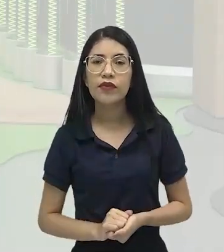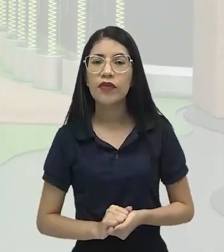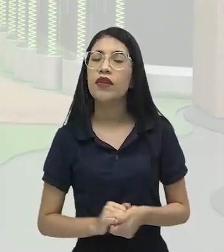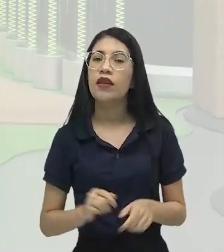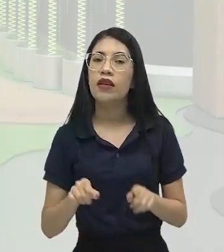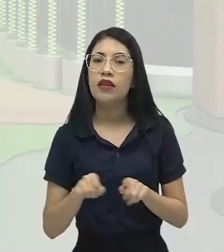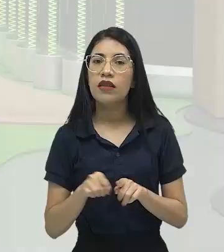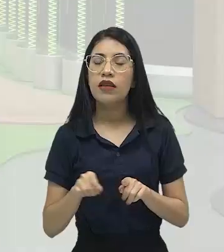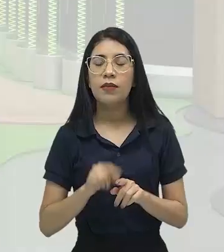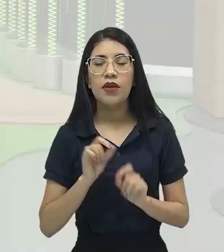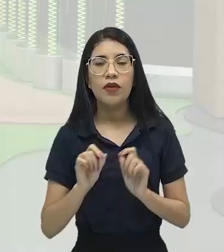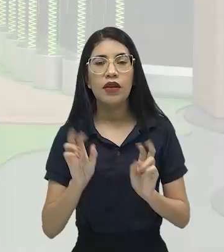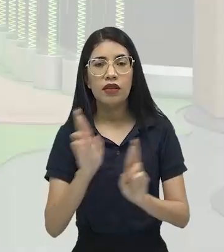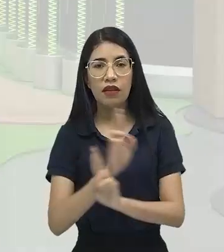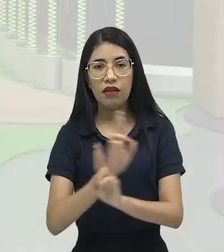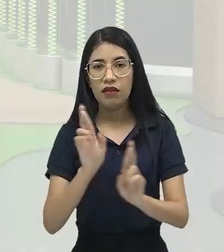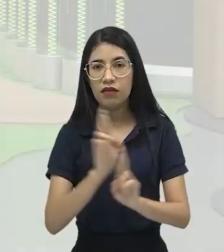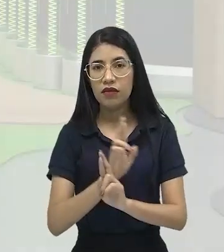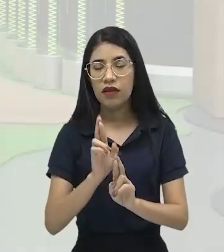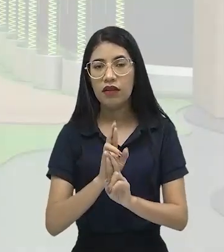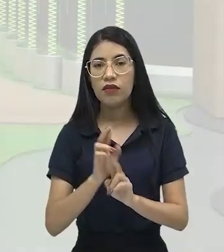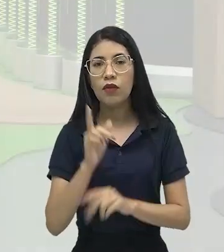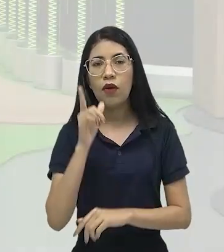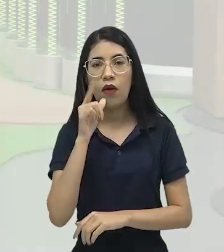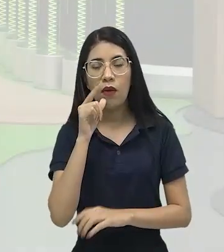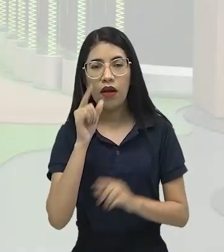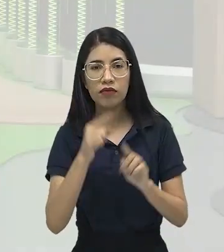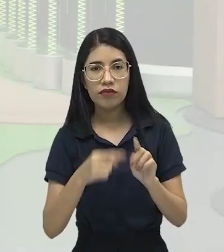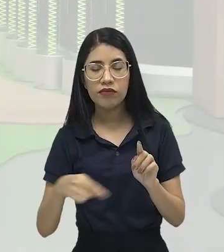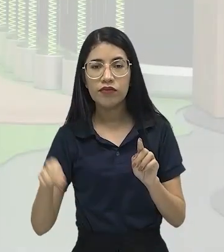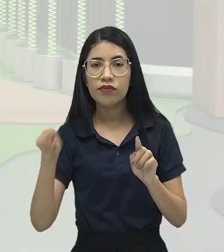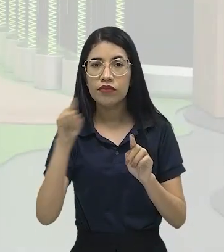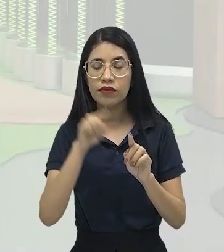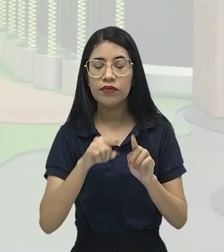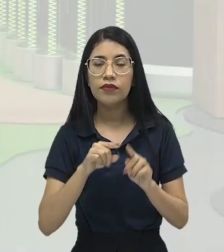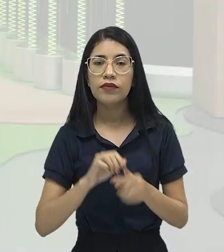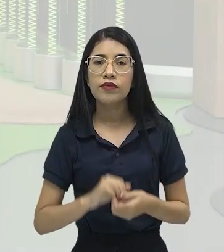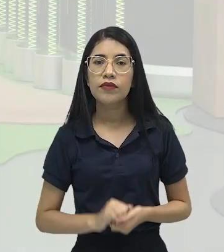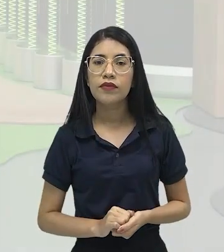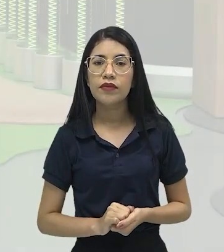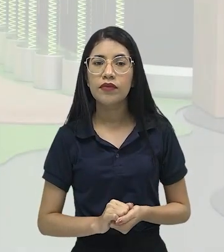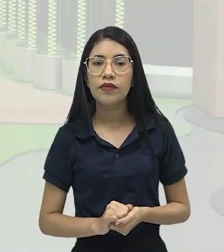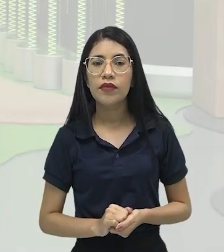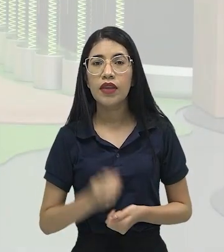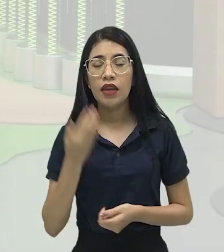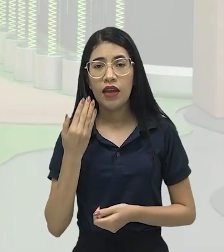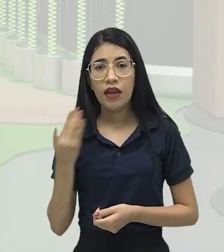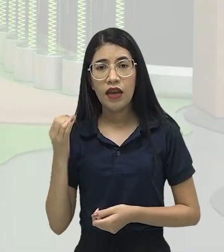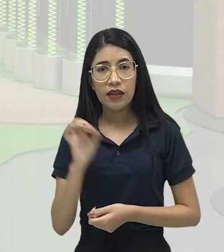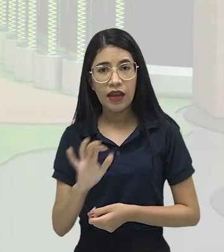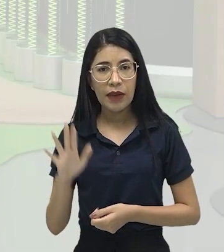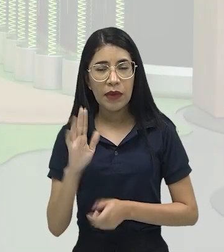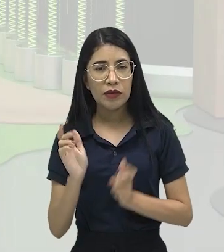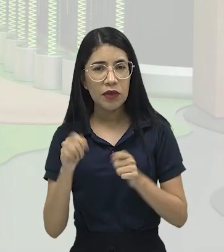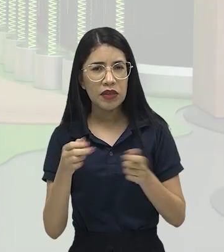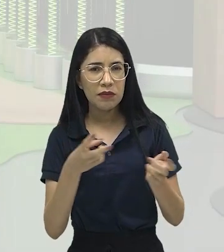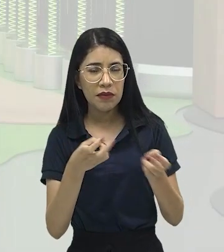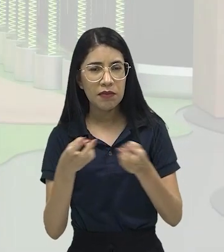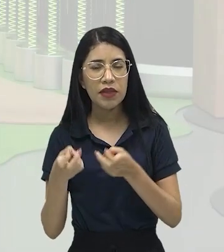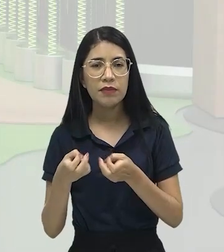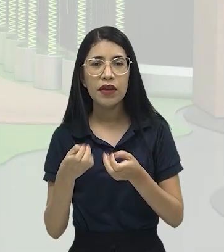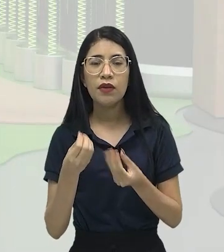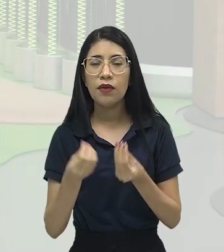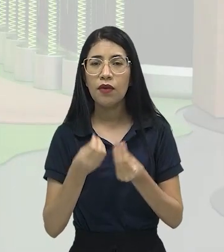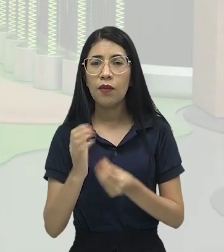daqui também vai estar relacionado com o ciclo hidrológico, né? Aqui nessa imagem a gente consegue enxergar bem isso,